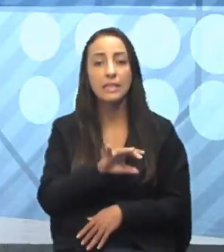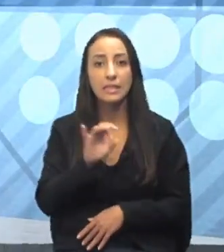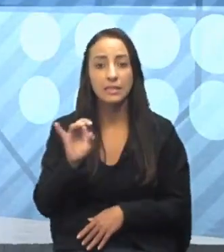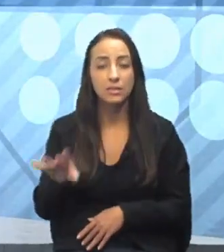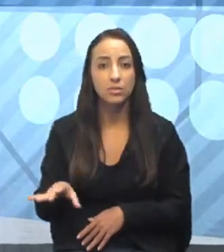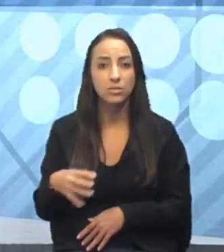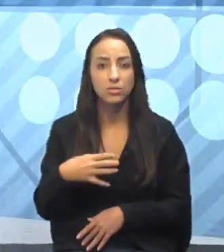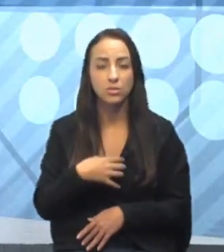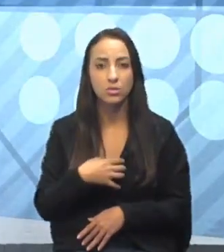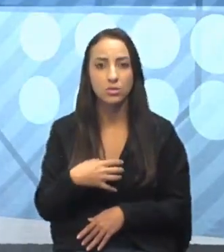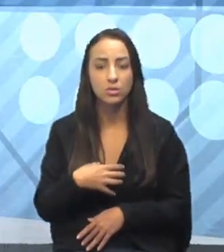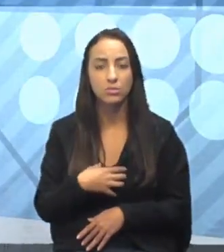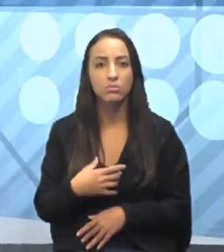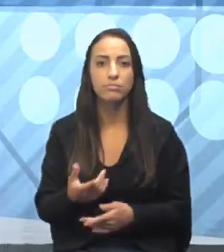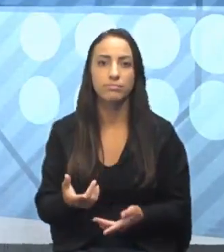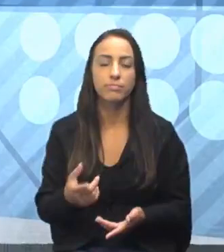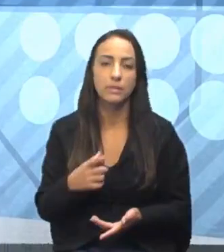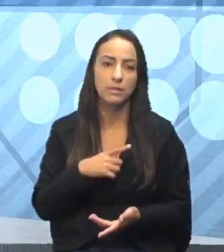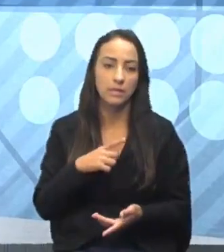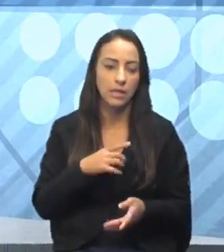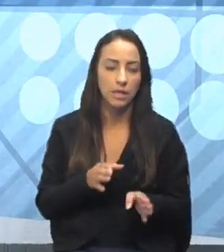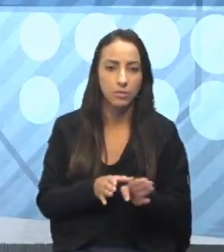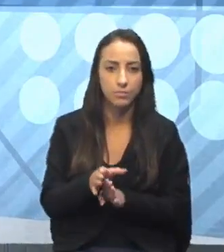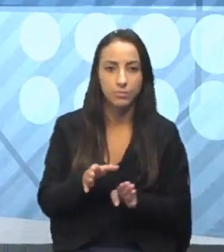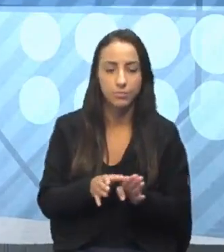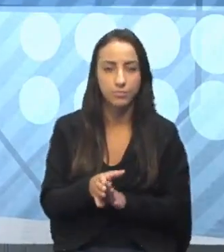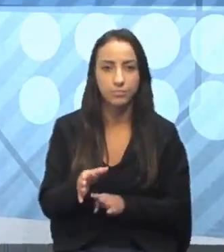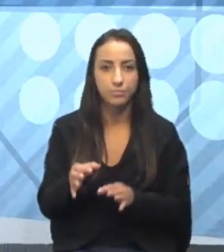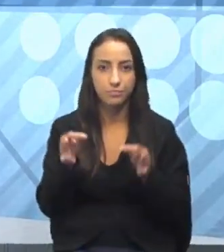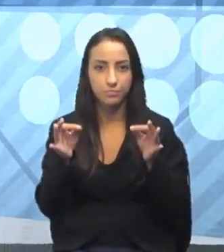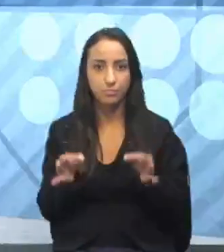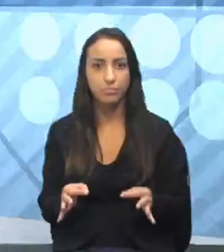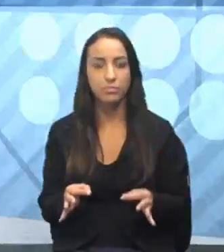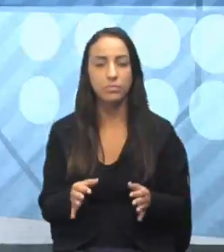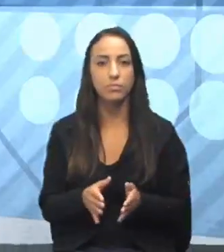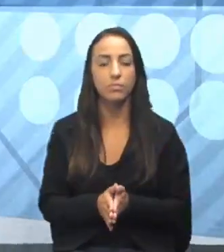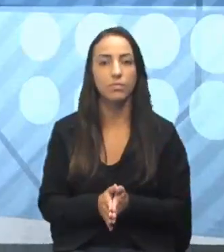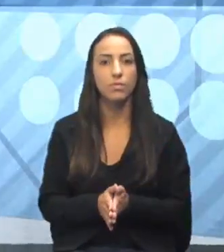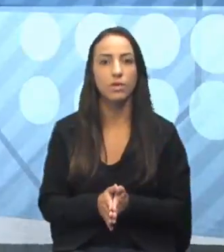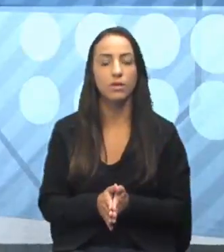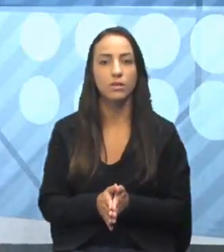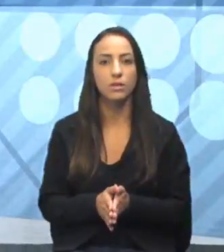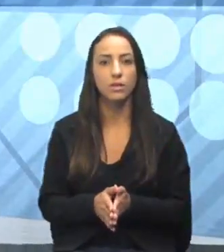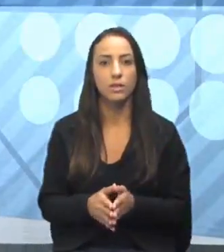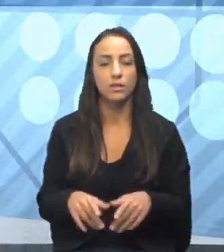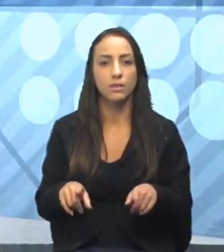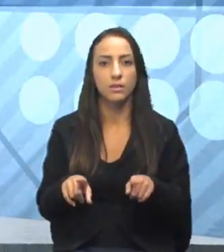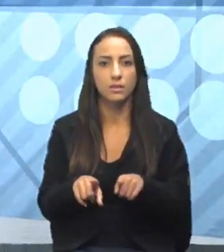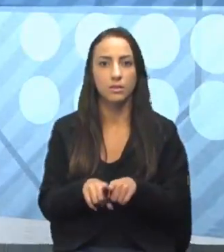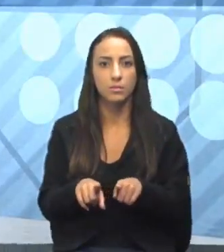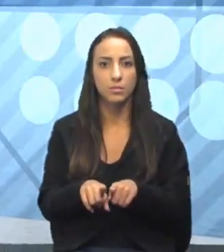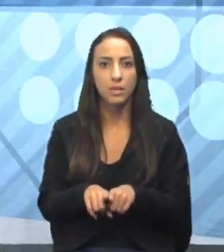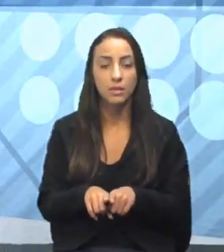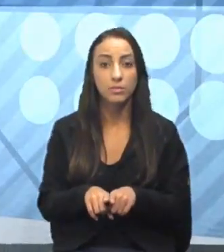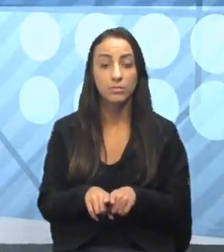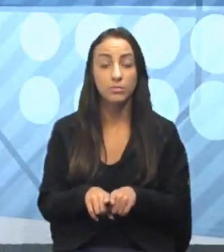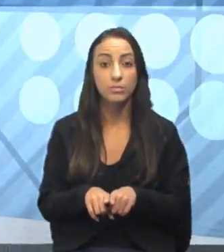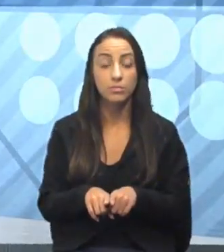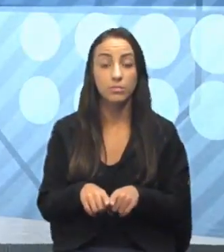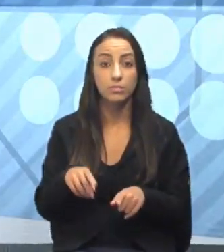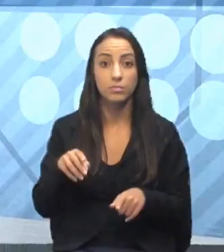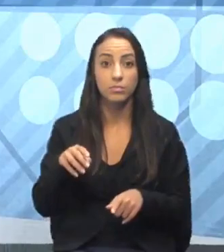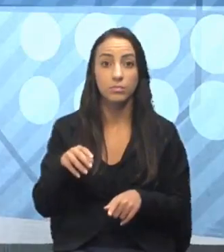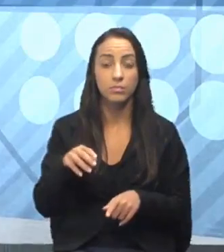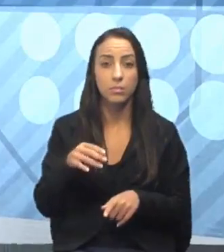desses tipos existe uma indicação. A indicação não só para realização de medidas de